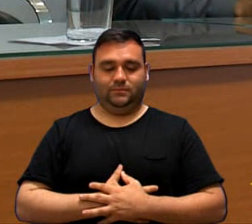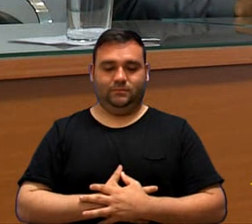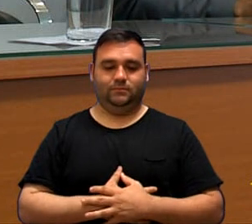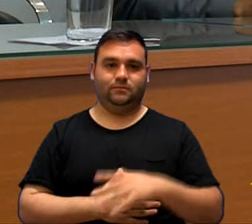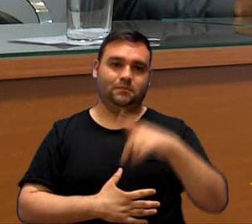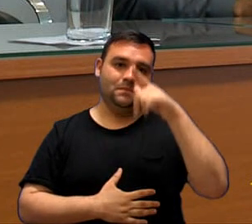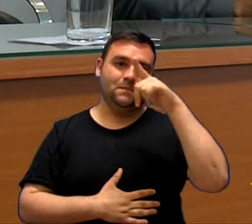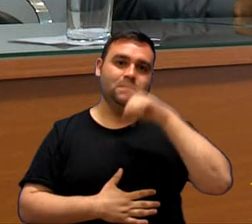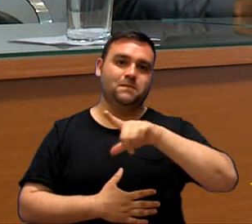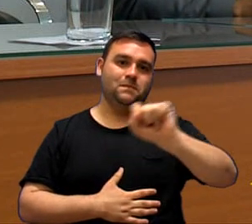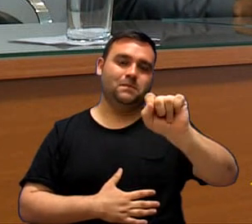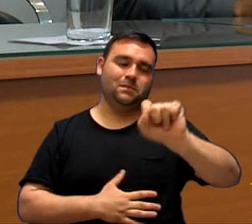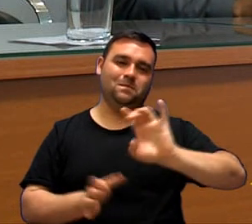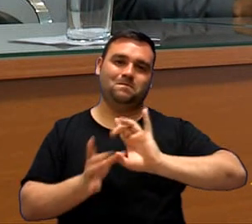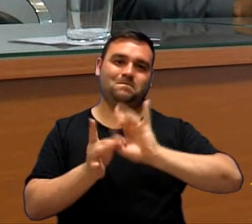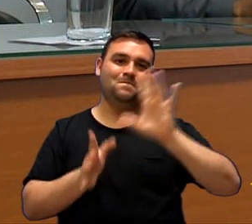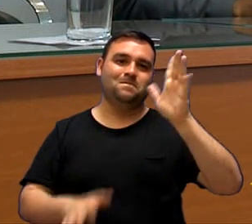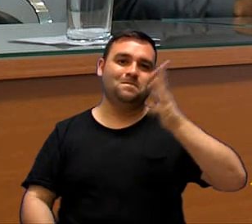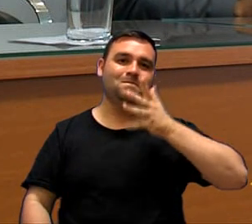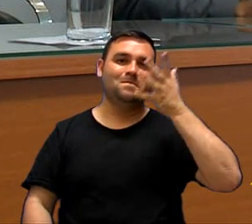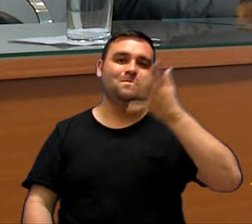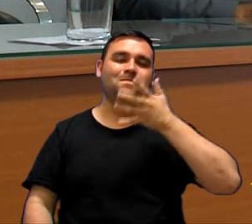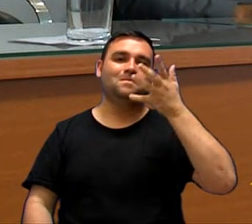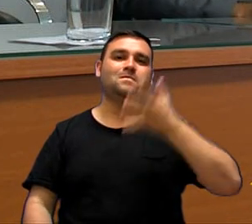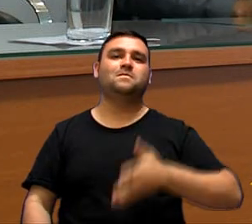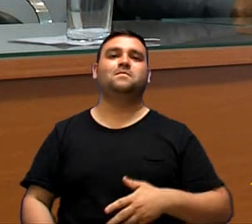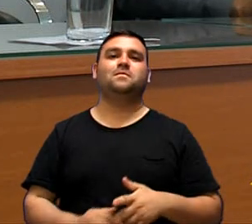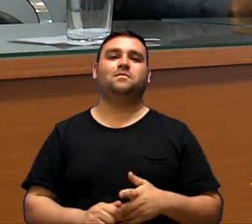Luiz Santos, está aberto o microfone, Luiz.